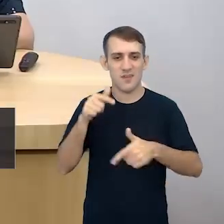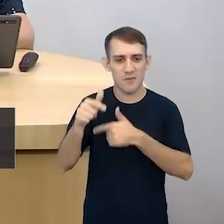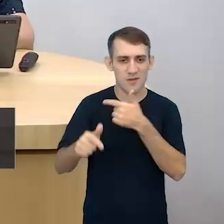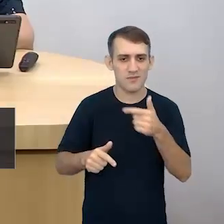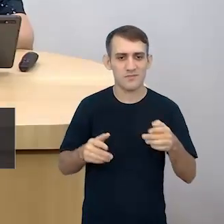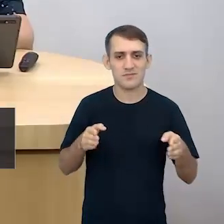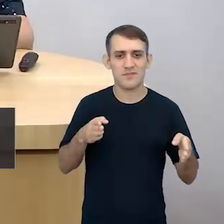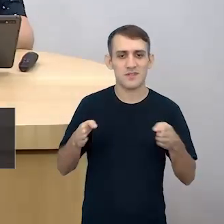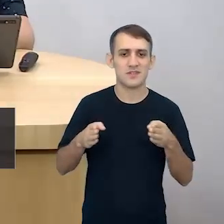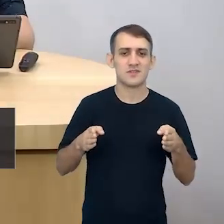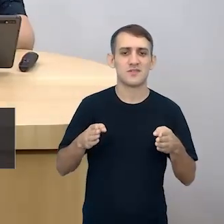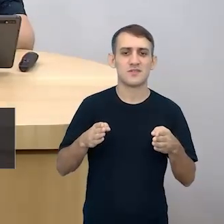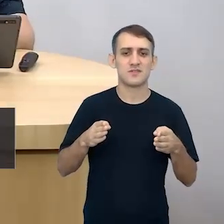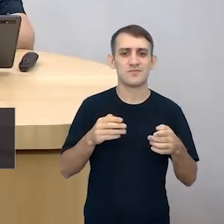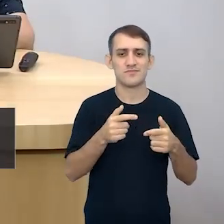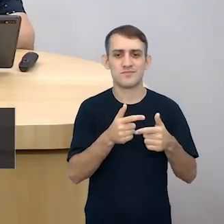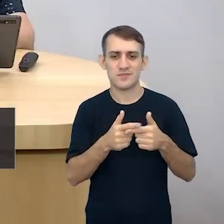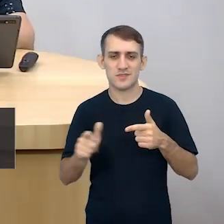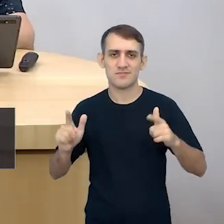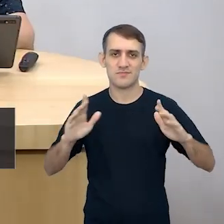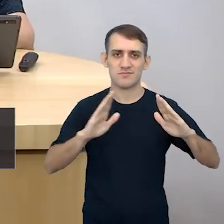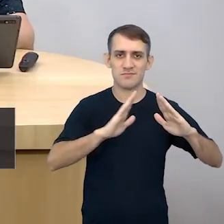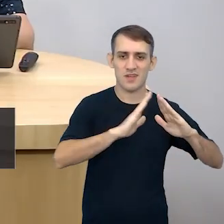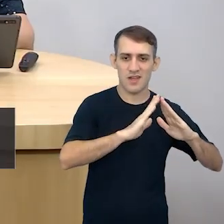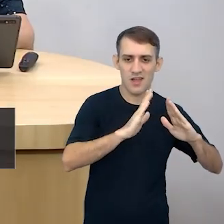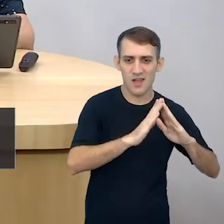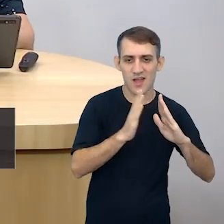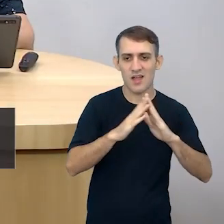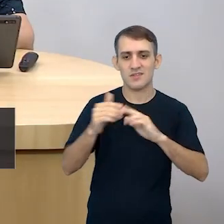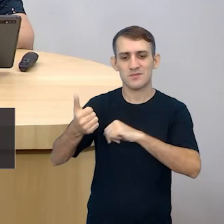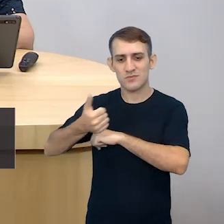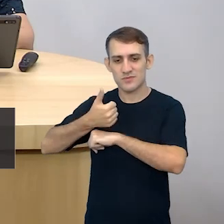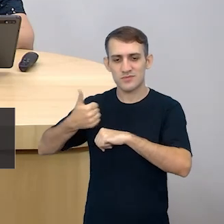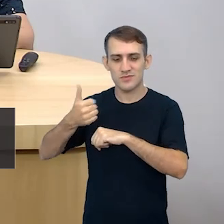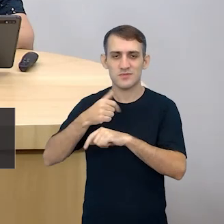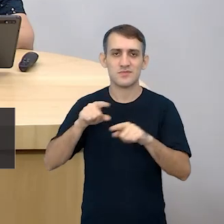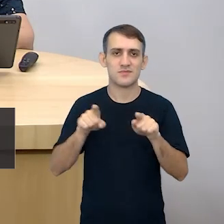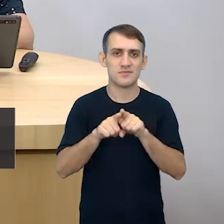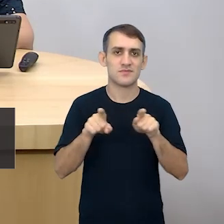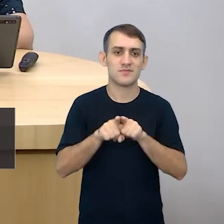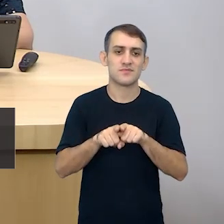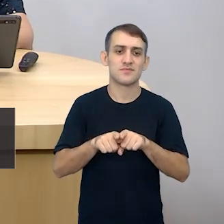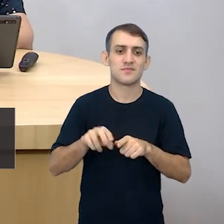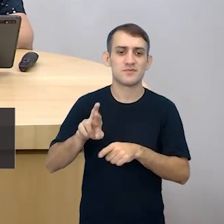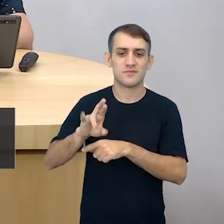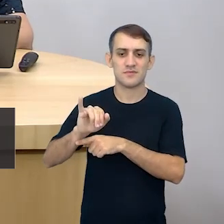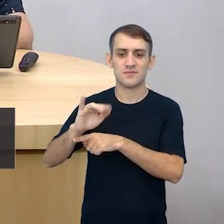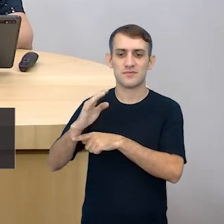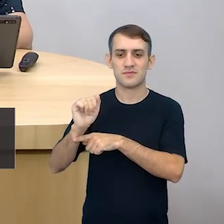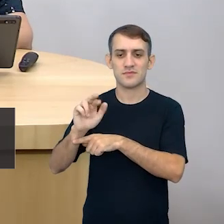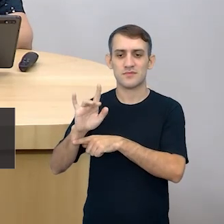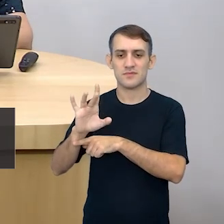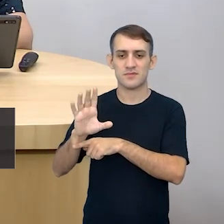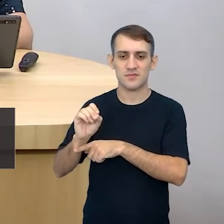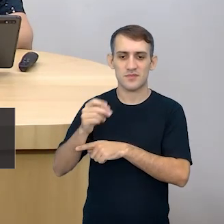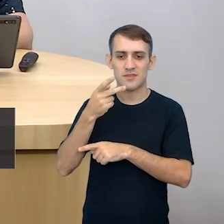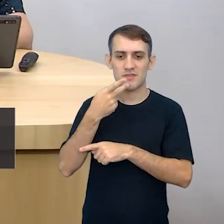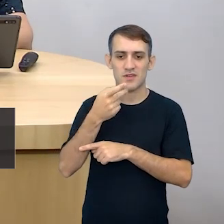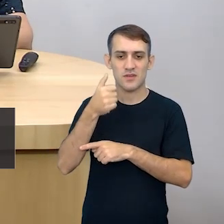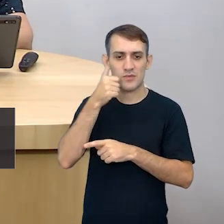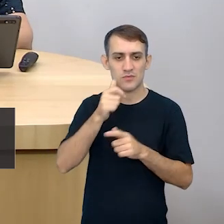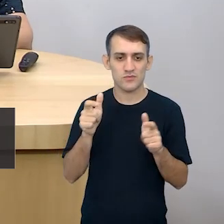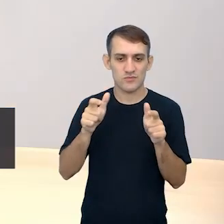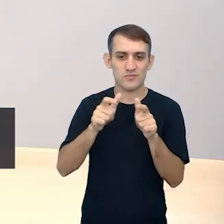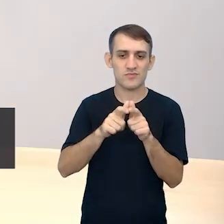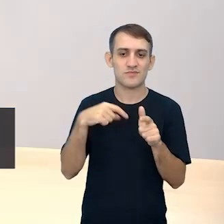Sim. Dividir entre o lar e a profissão, né, Terezinha? O Ricardo, ele fala que apesar do número ser pequeno, pesquisa aponta